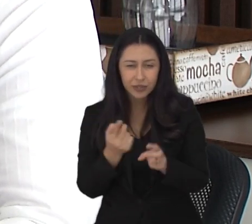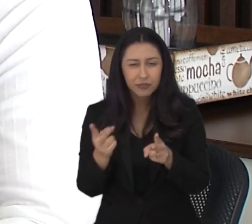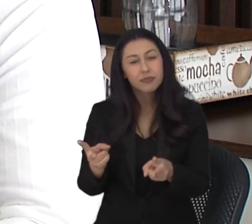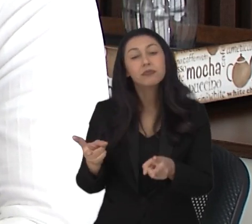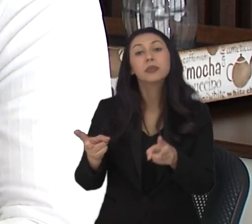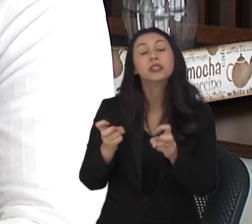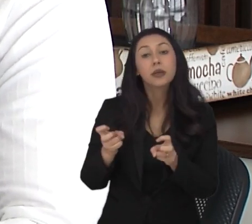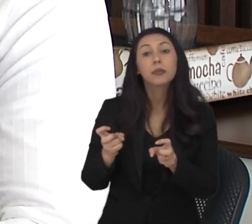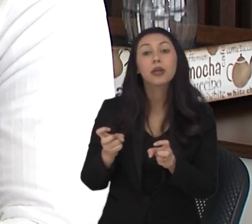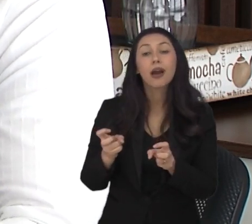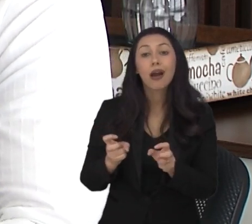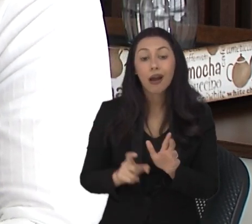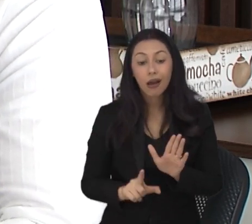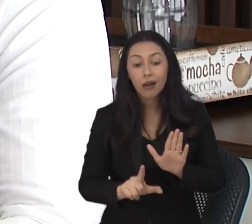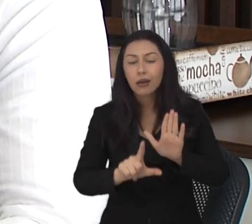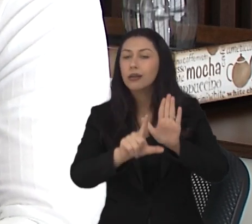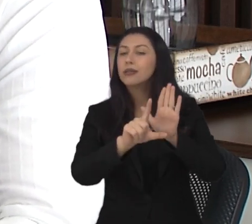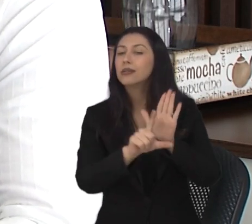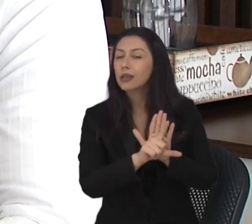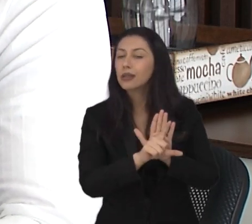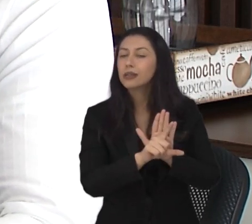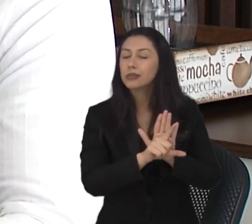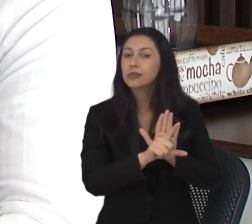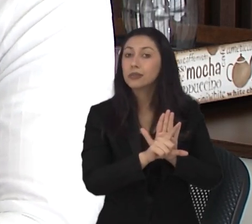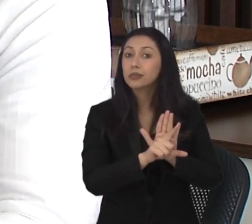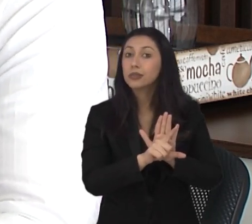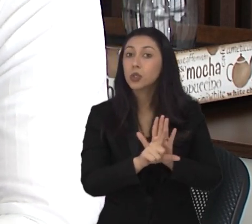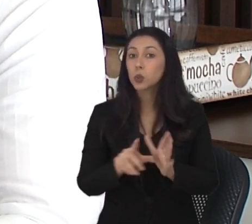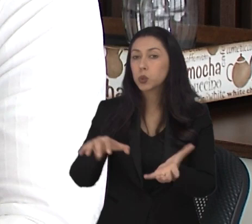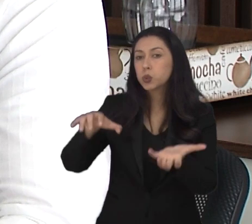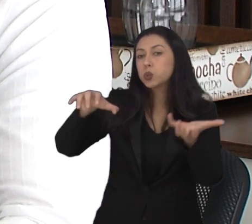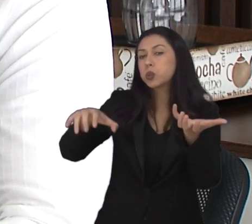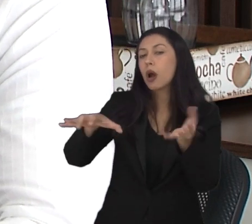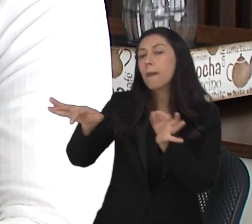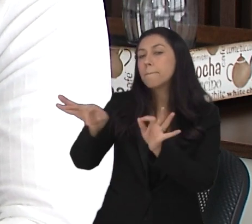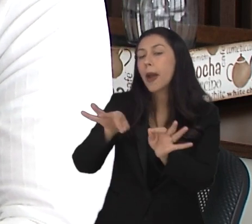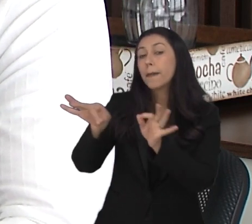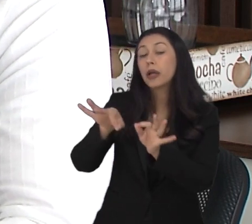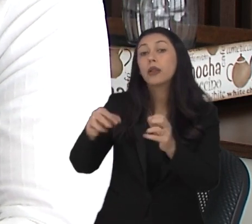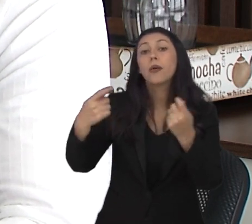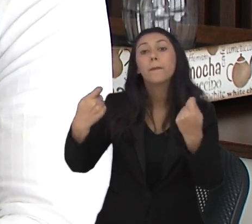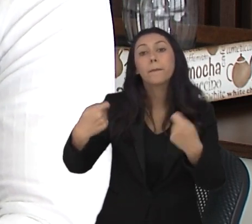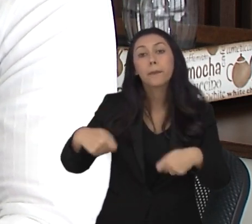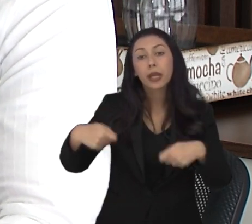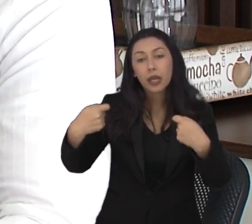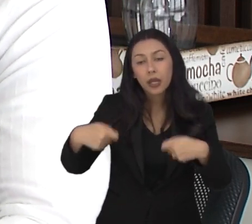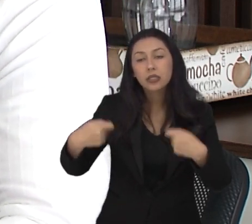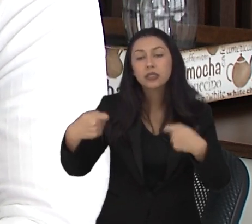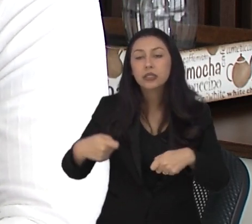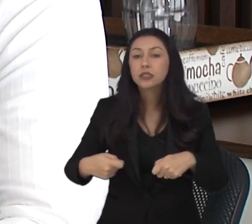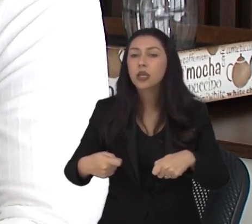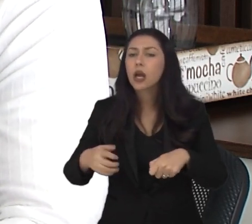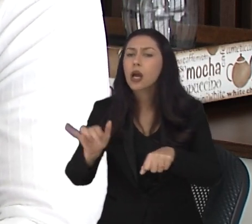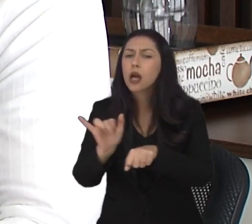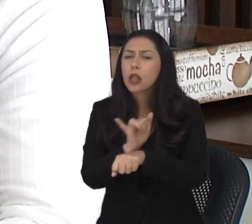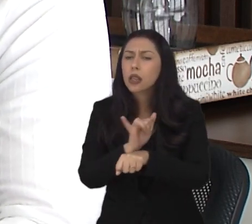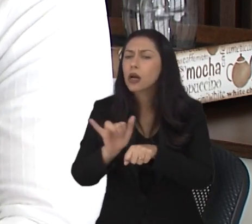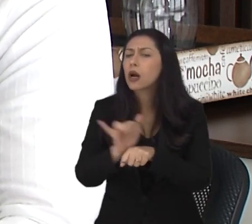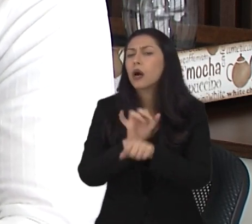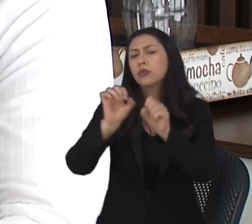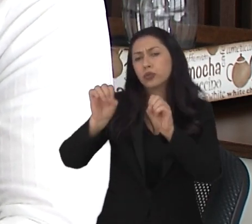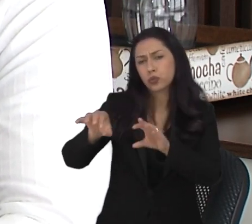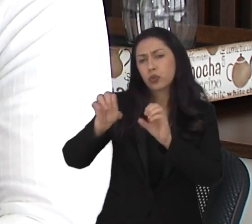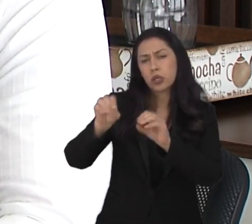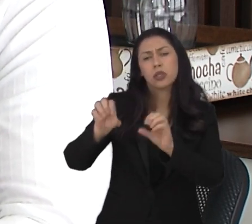está trabalhando, que essa legislação complementar que o Congresso vai fazer, precisa trazer ali alguns